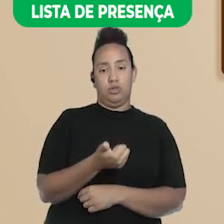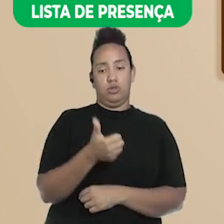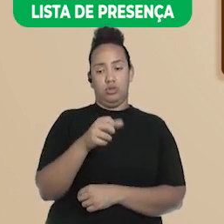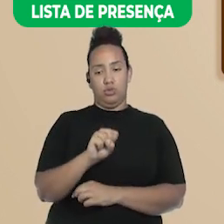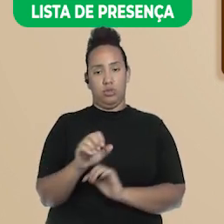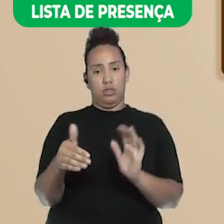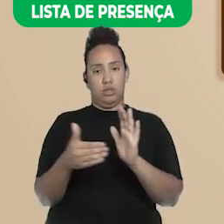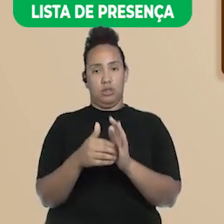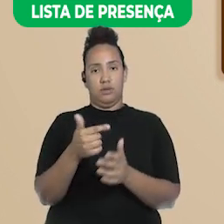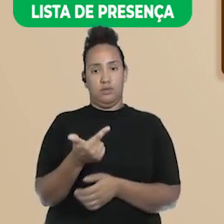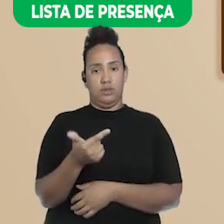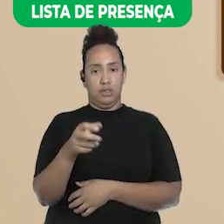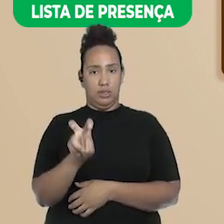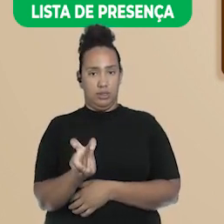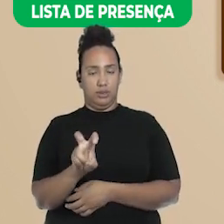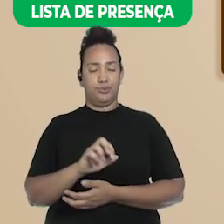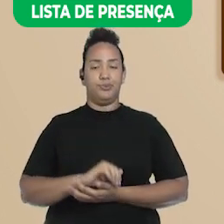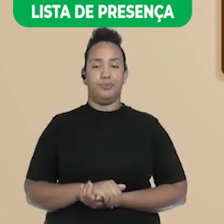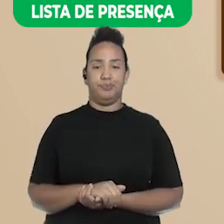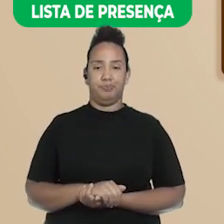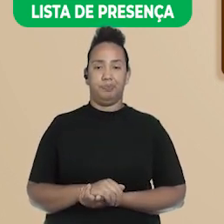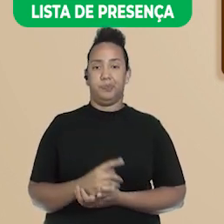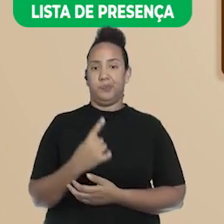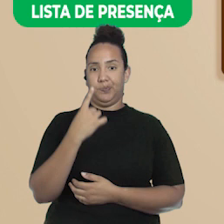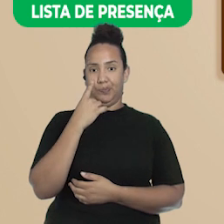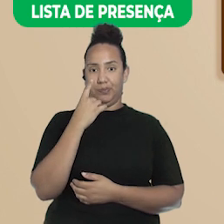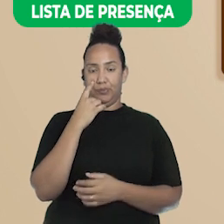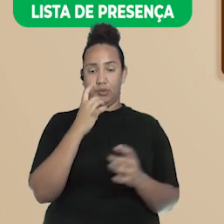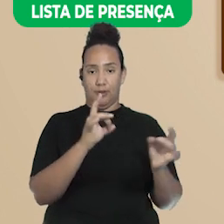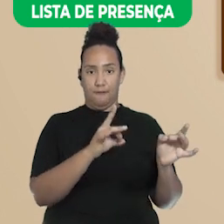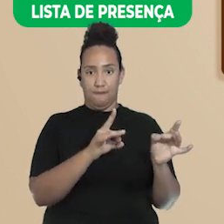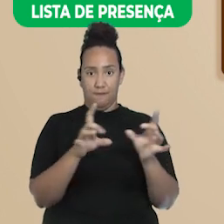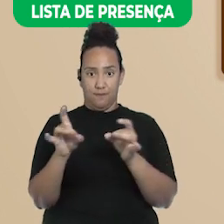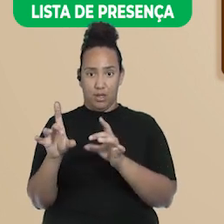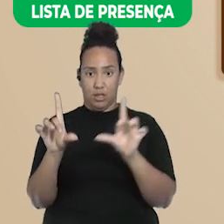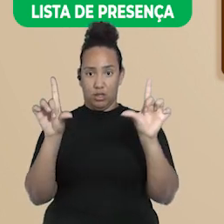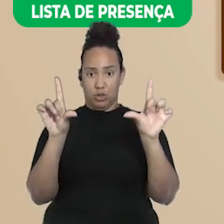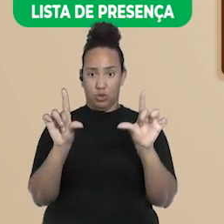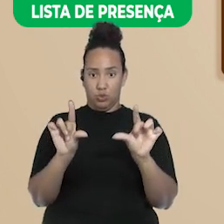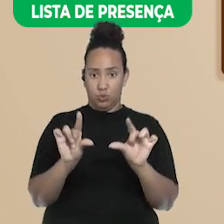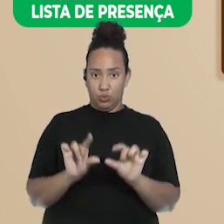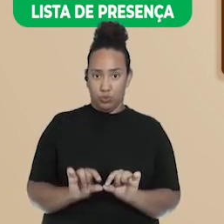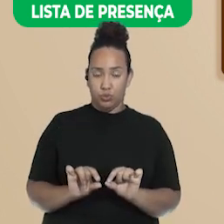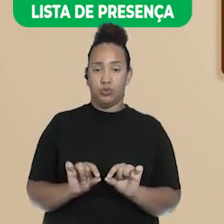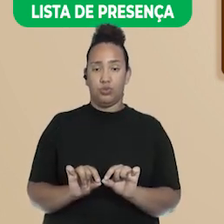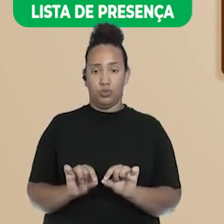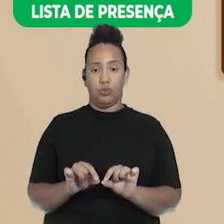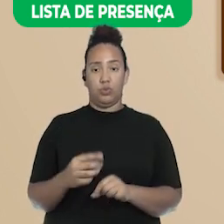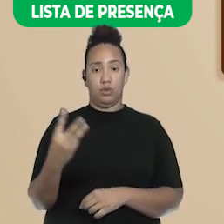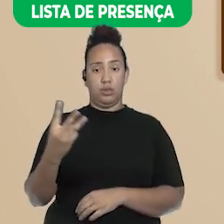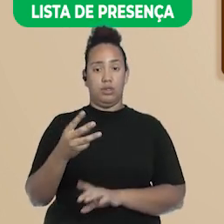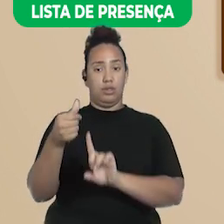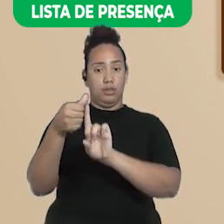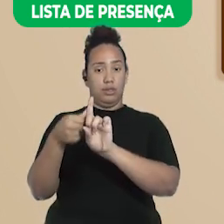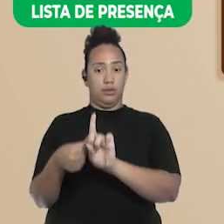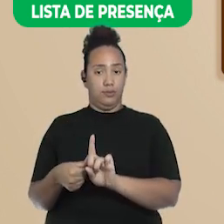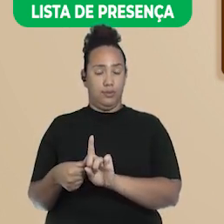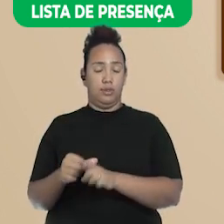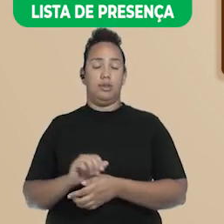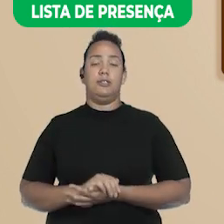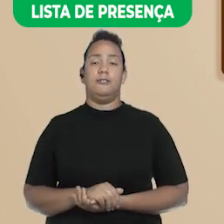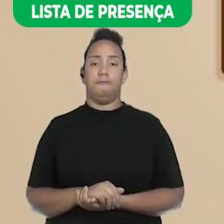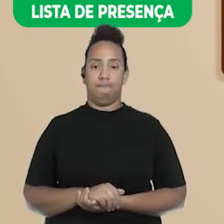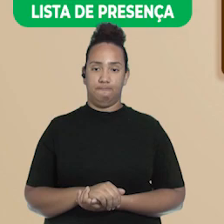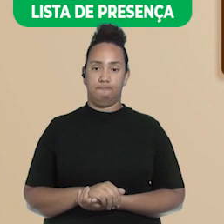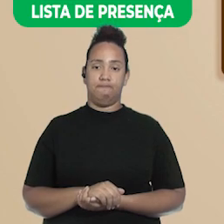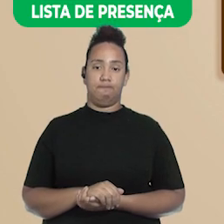anos. Observe que o número de vendas reduziu principalmente no terceiro mês. Isso